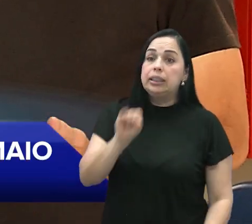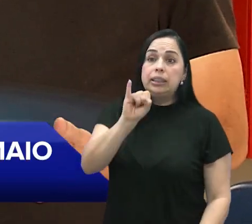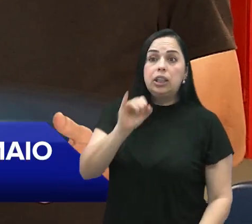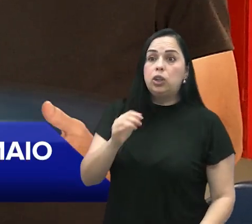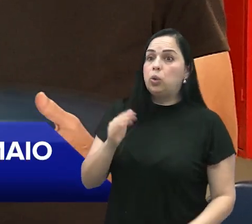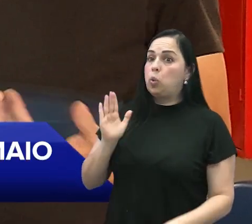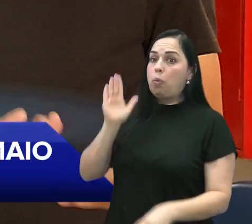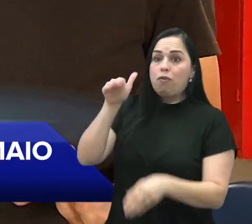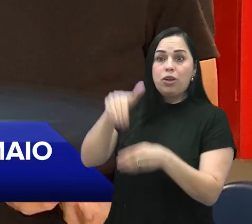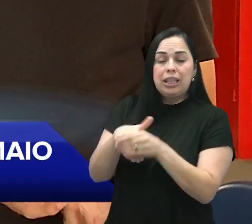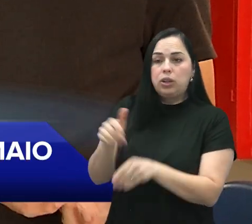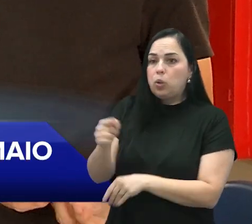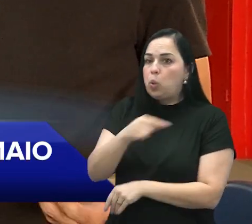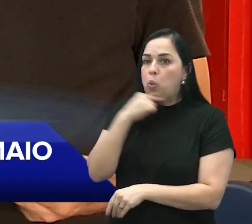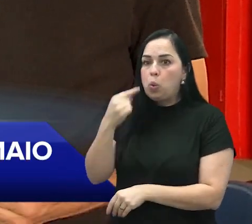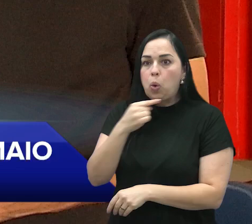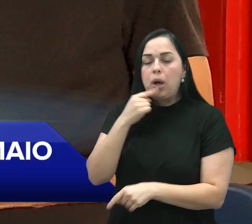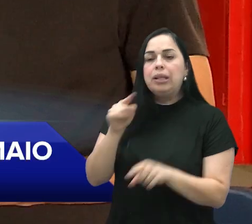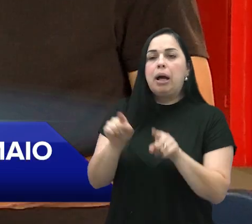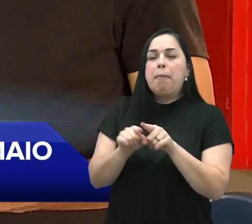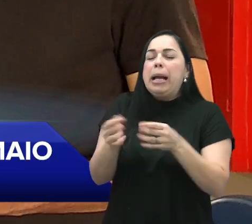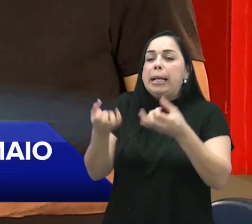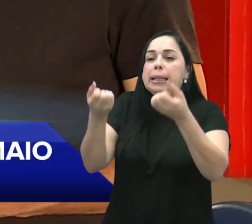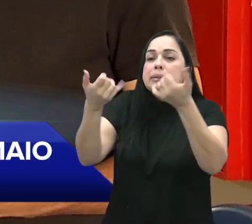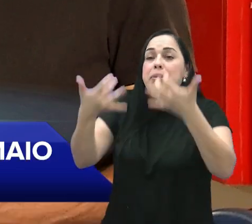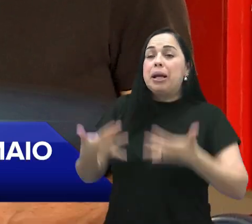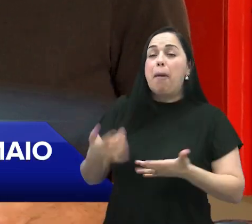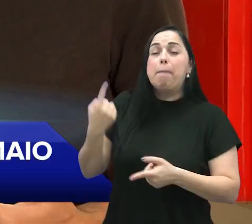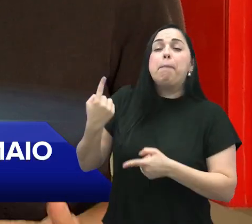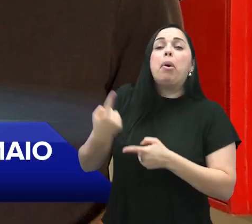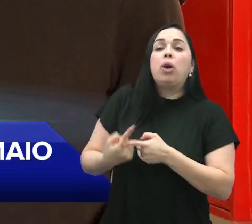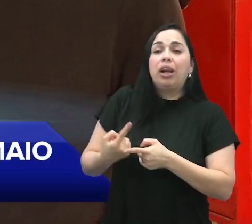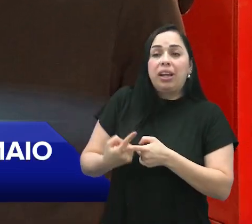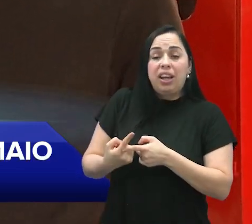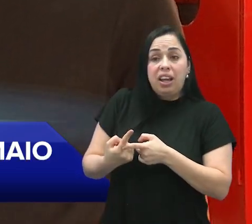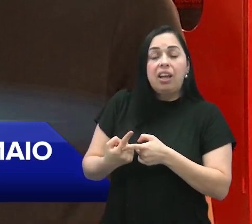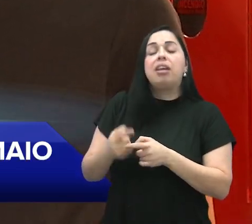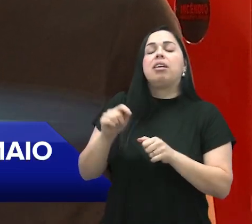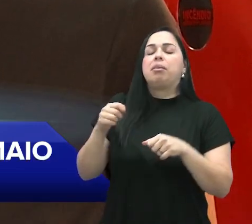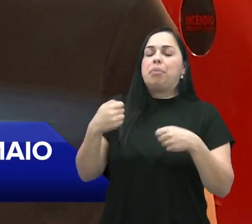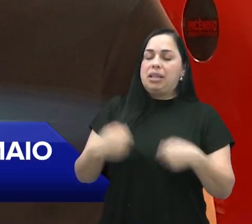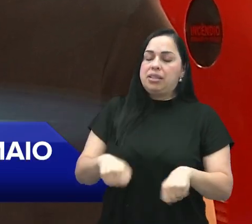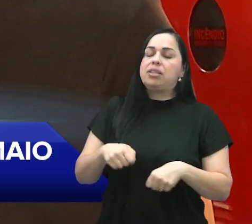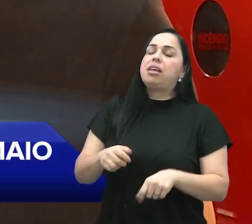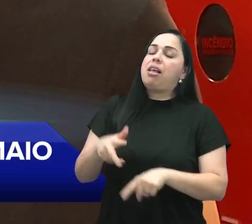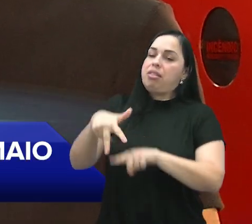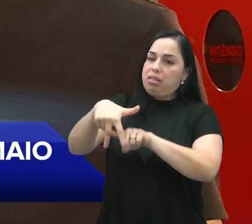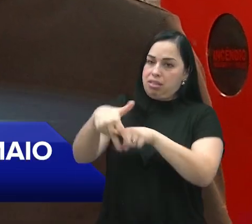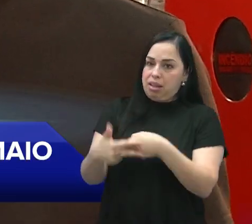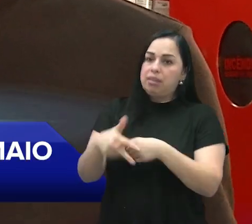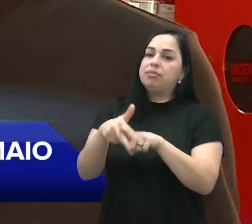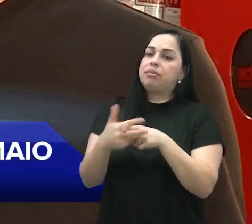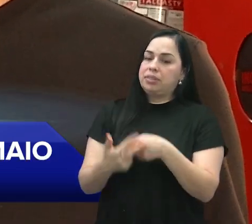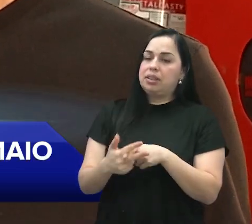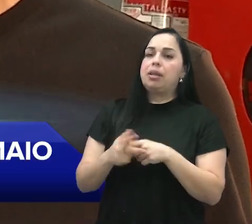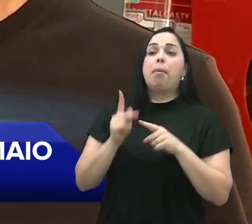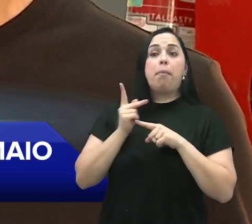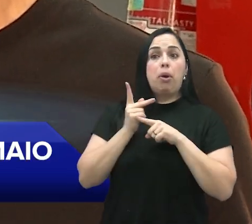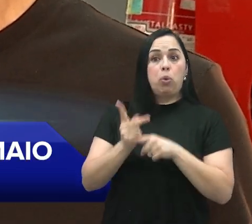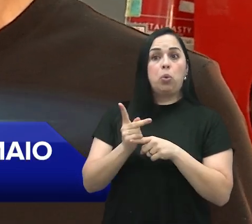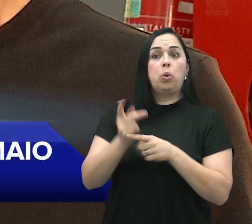que não conseguiram votar e nem justificar, eles estão com pendência junto à Justiça Eleitoral. Então, é necessário